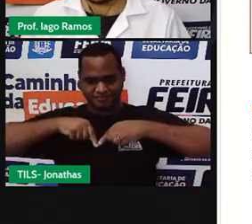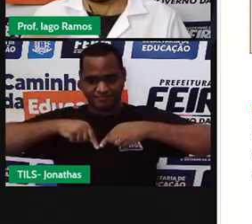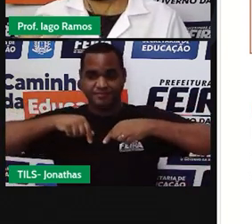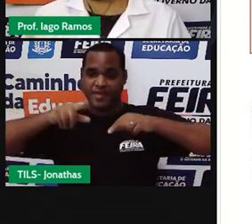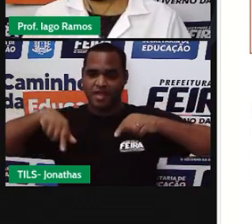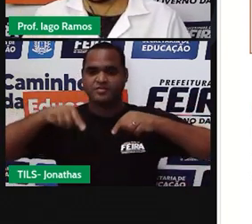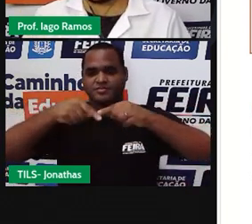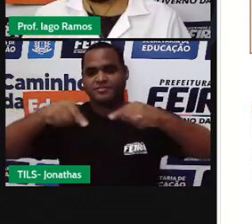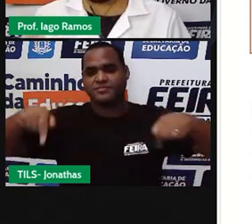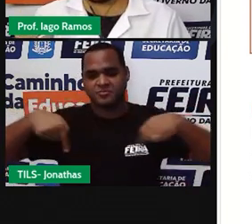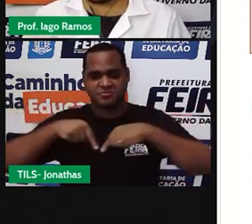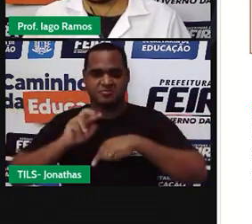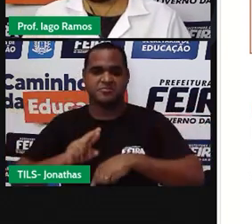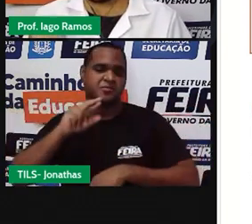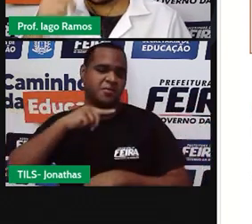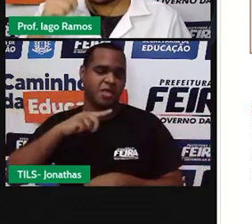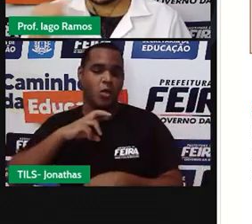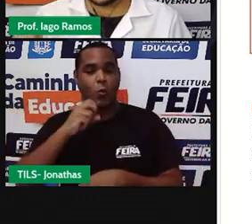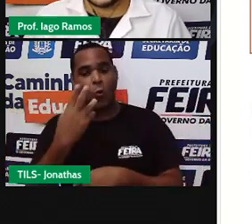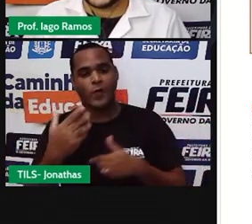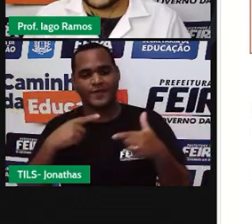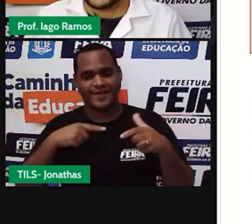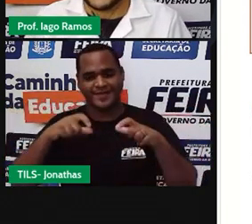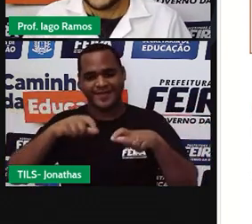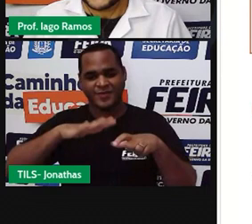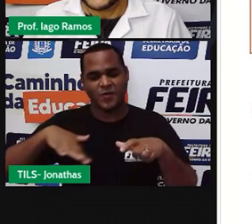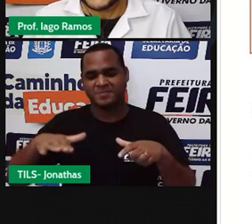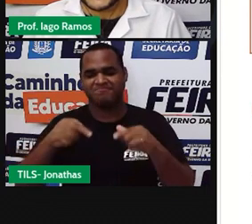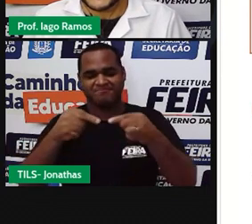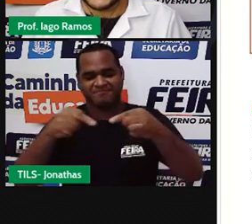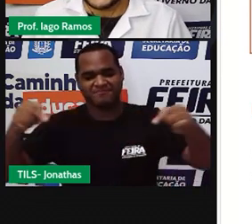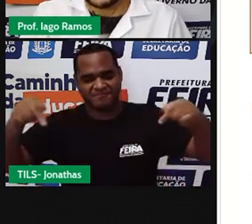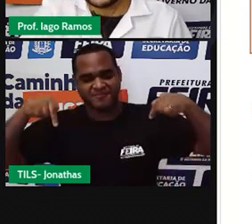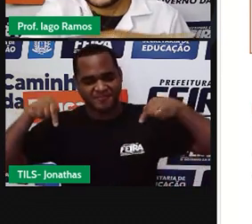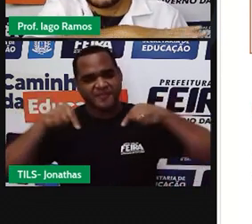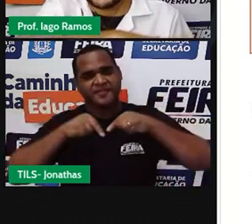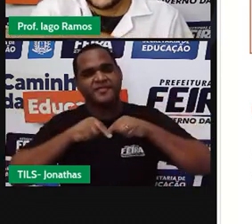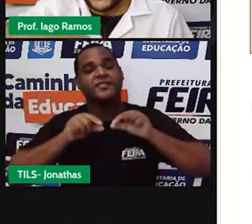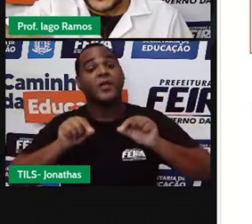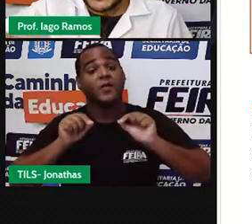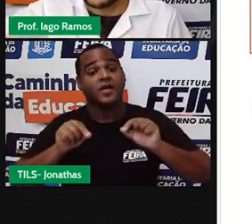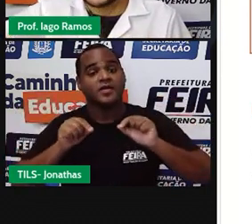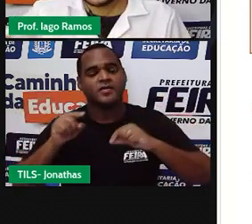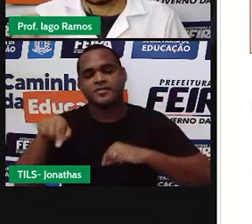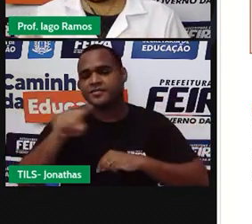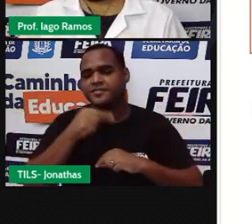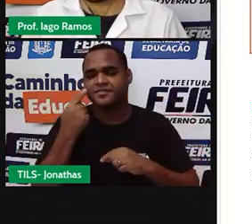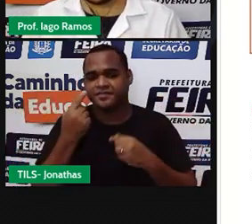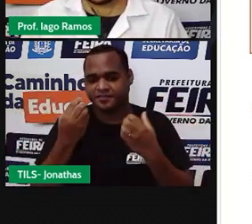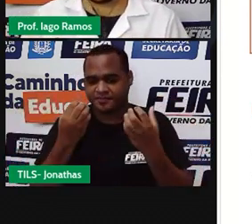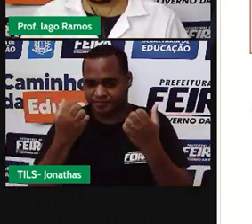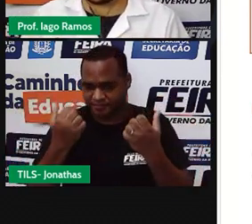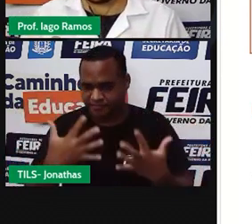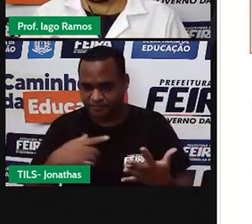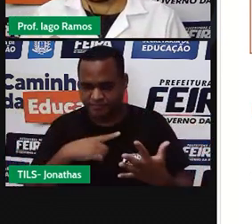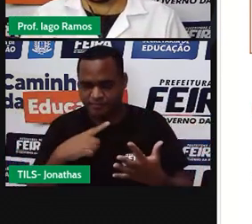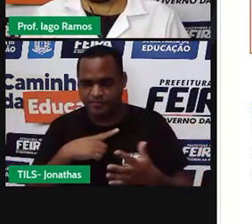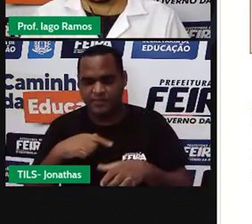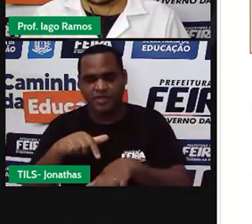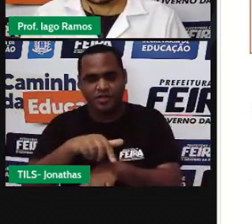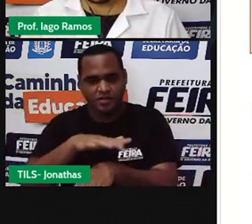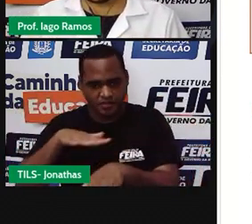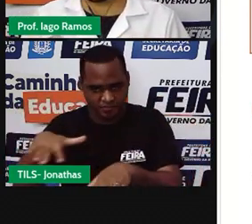terreno e esse terreno o formato dele é de um retângulo e que você vai forrar o chão desse terreno